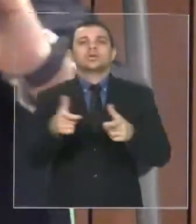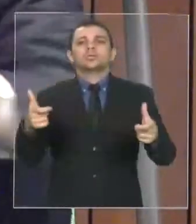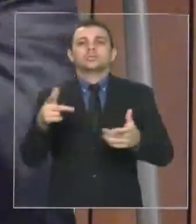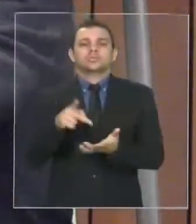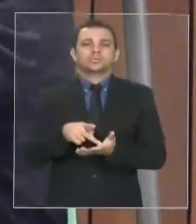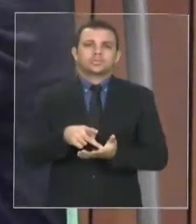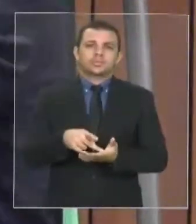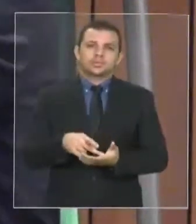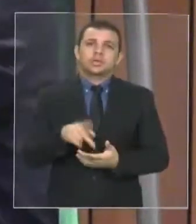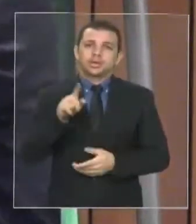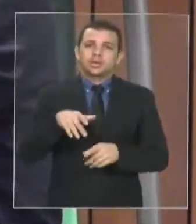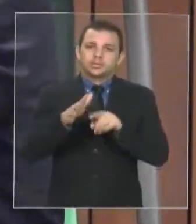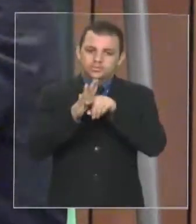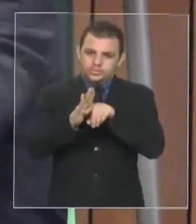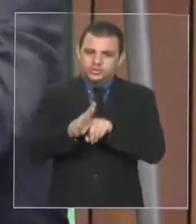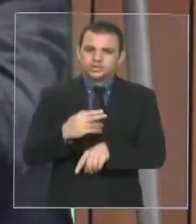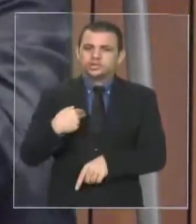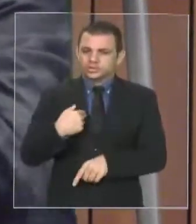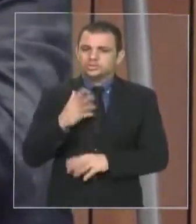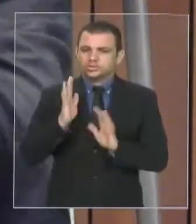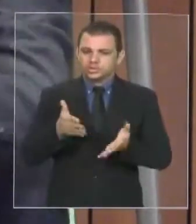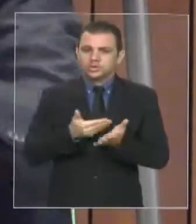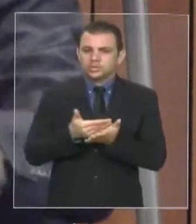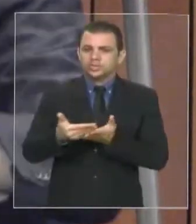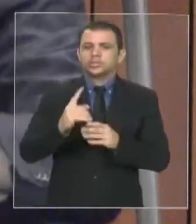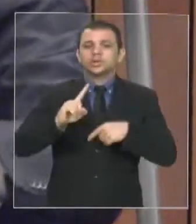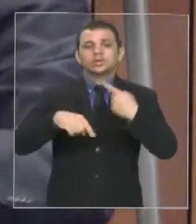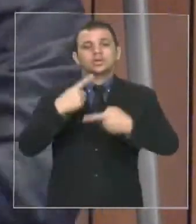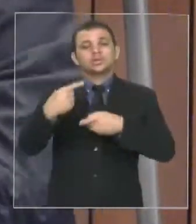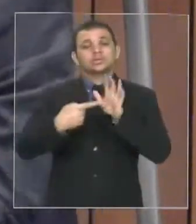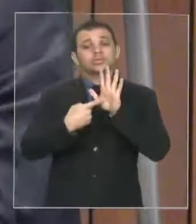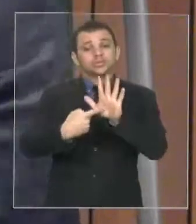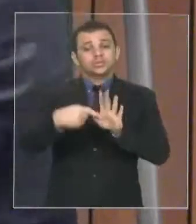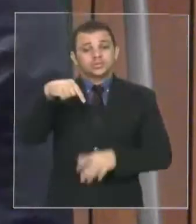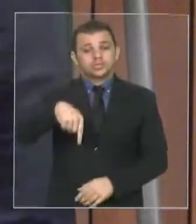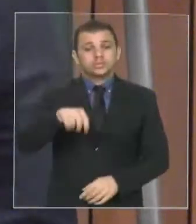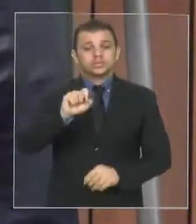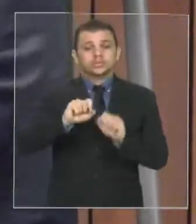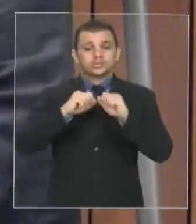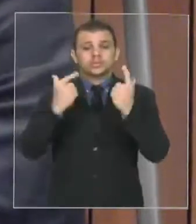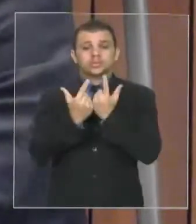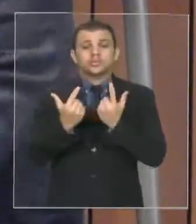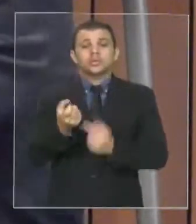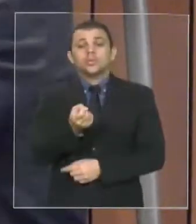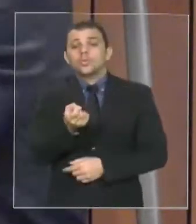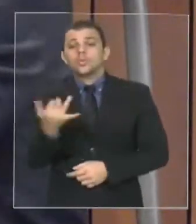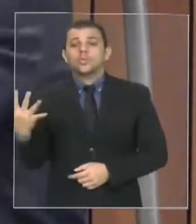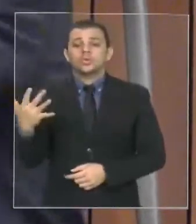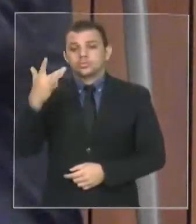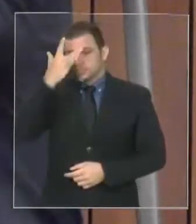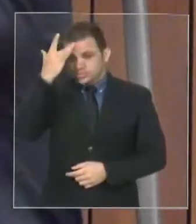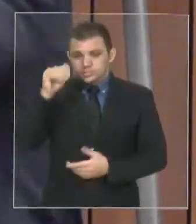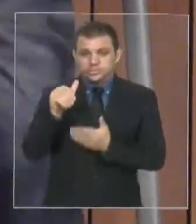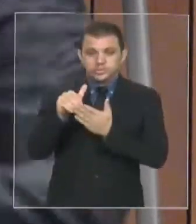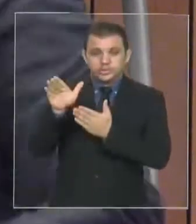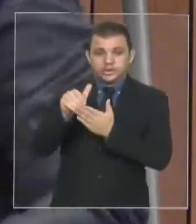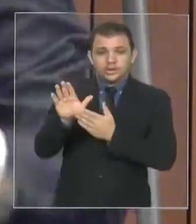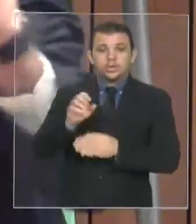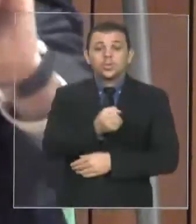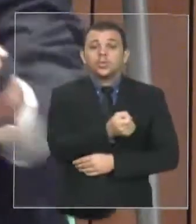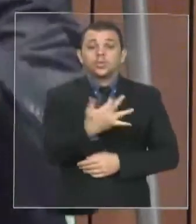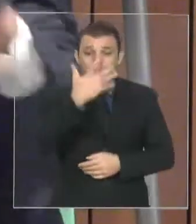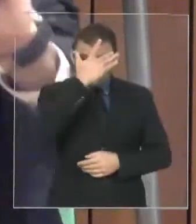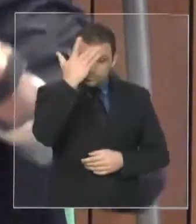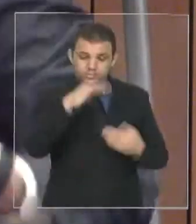estou fazendo e que apresentarei em breve para esta Assembleia. Quantos saíram e quantos entraram? E, efetivamente, qual foi o aumento